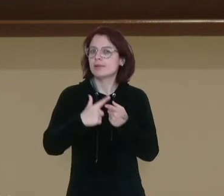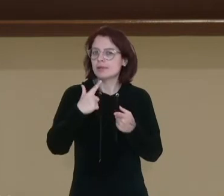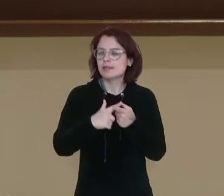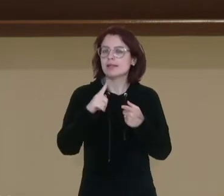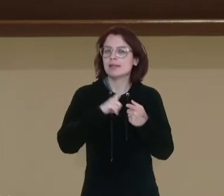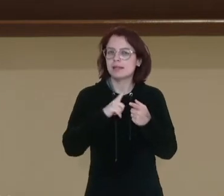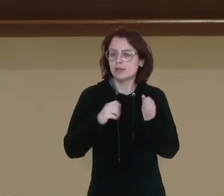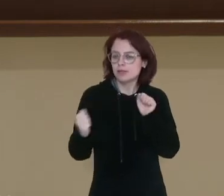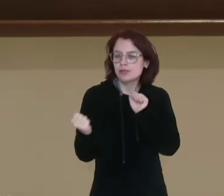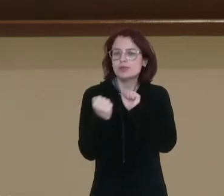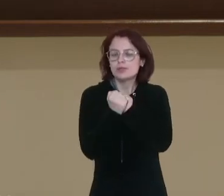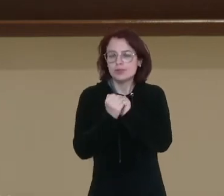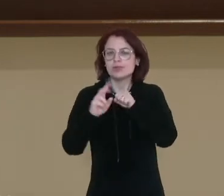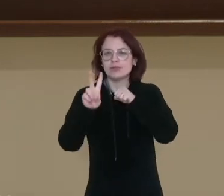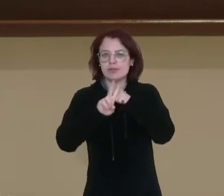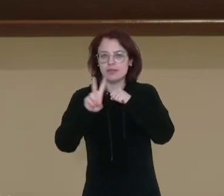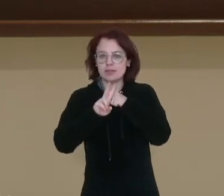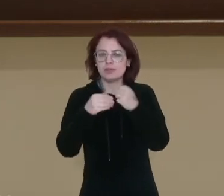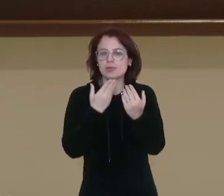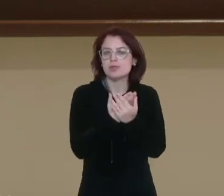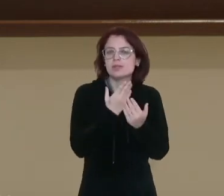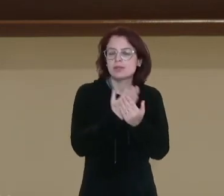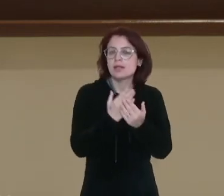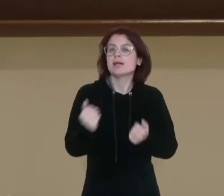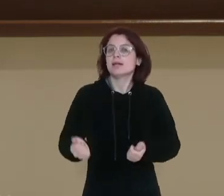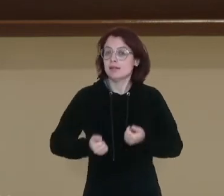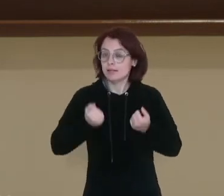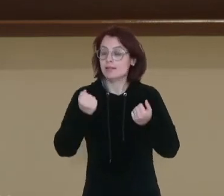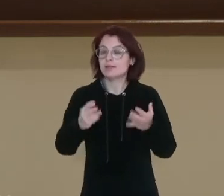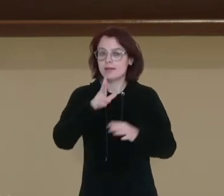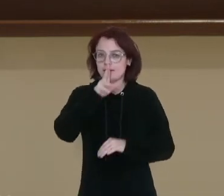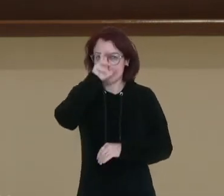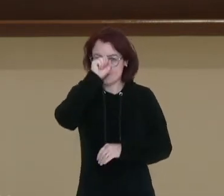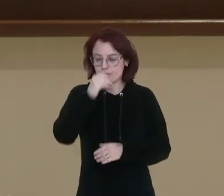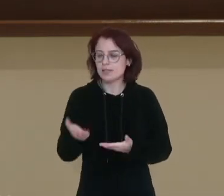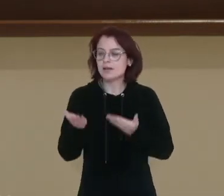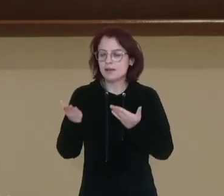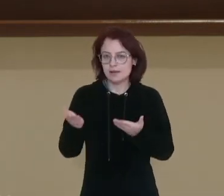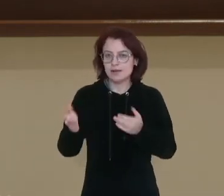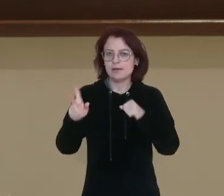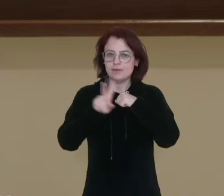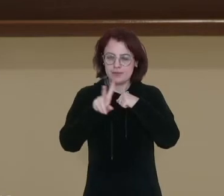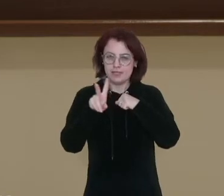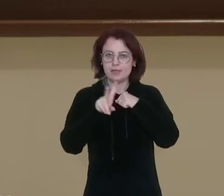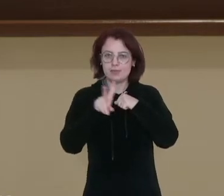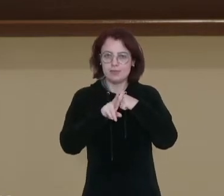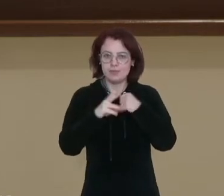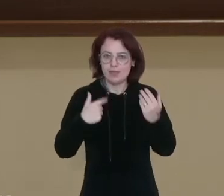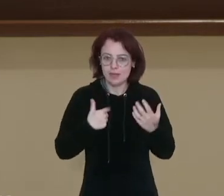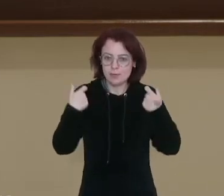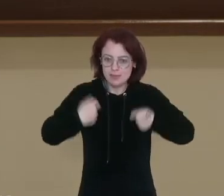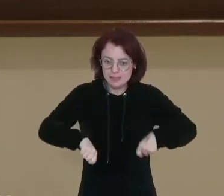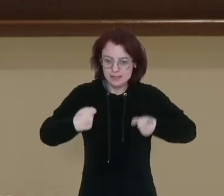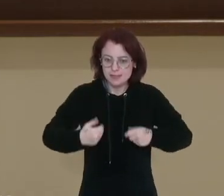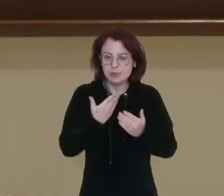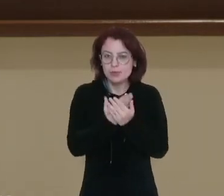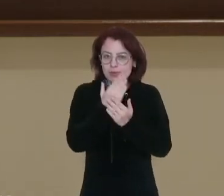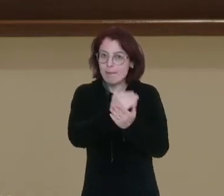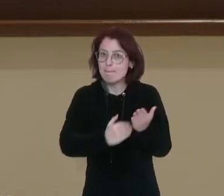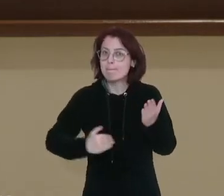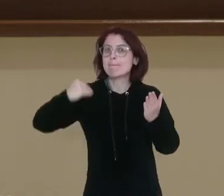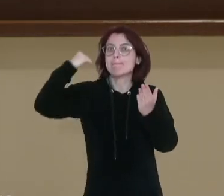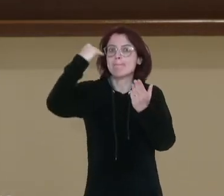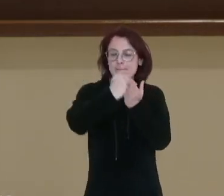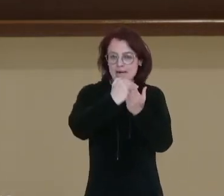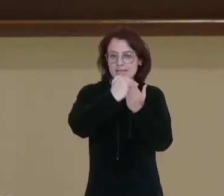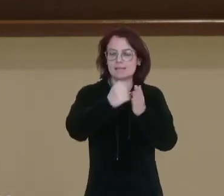verbo estudar e intensifica o sentido desse verbo, né? Eu preciso estudar mais. Também esse mais pode